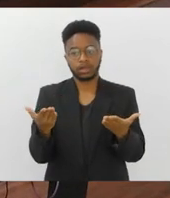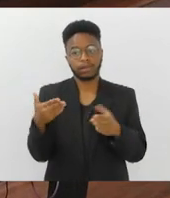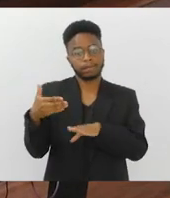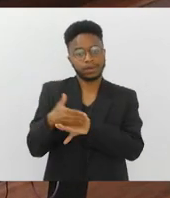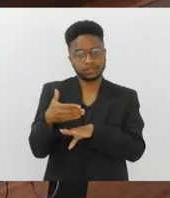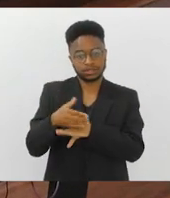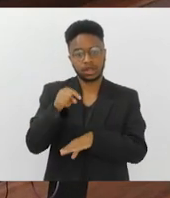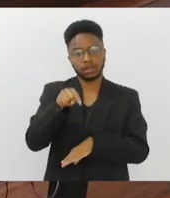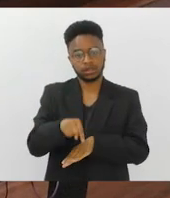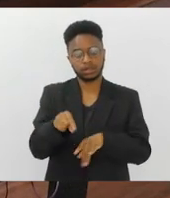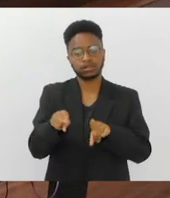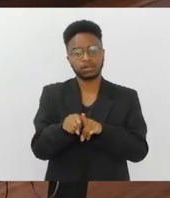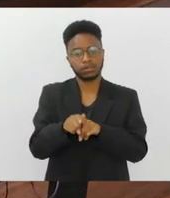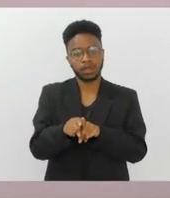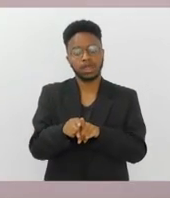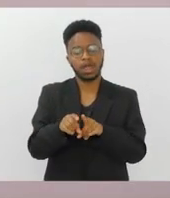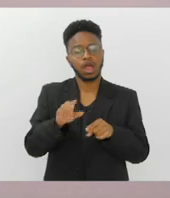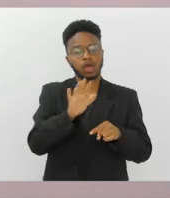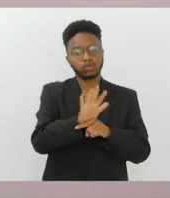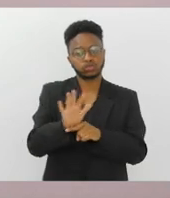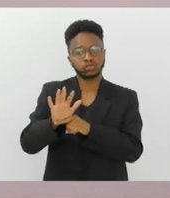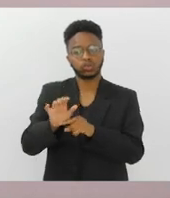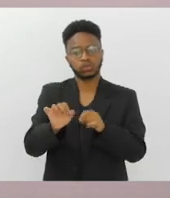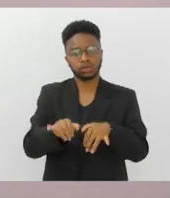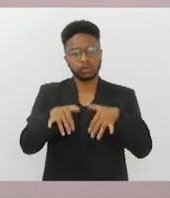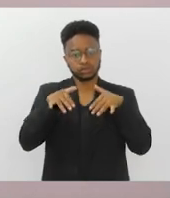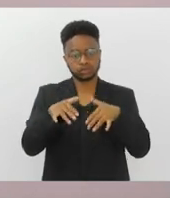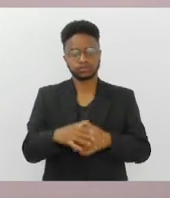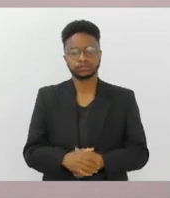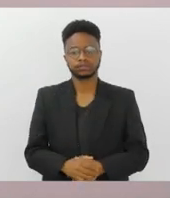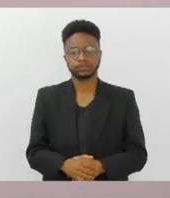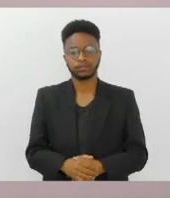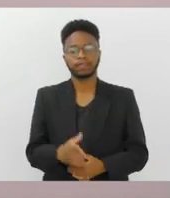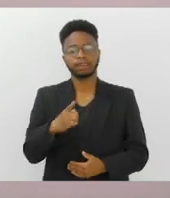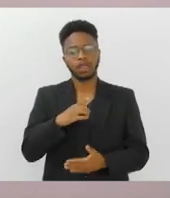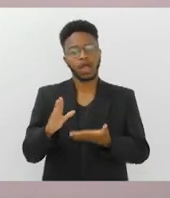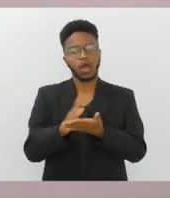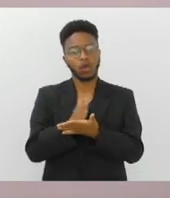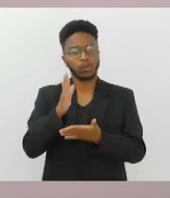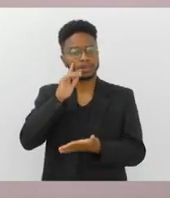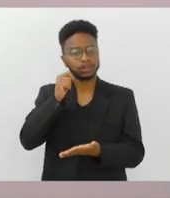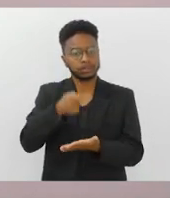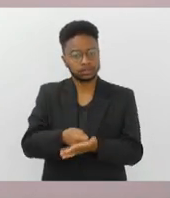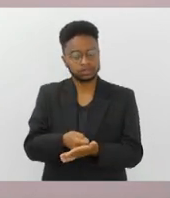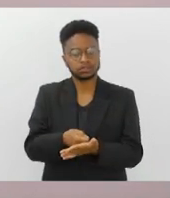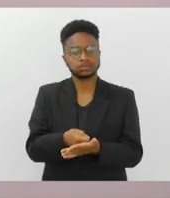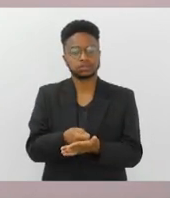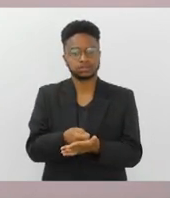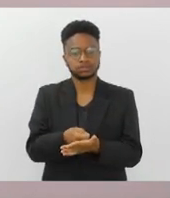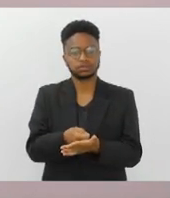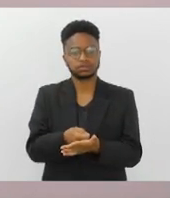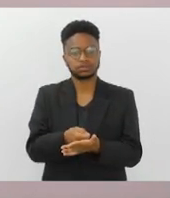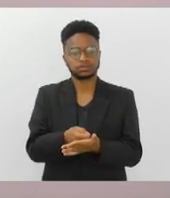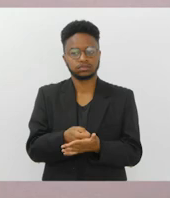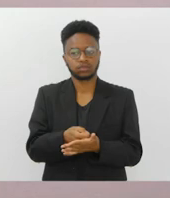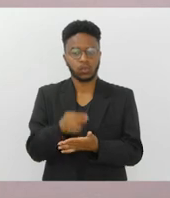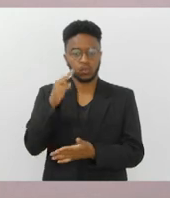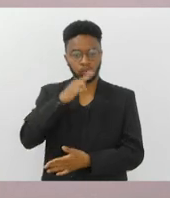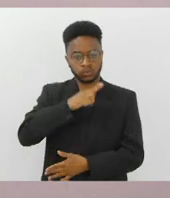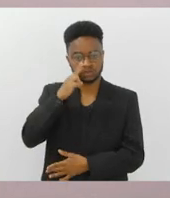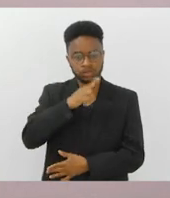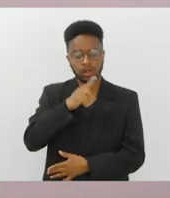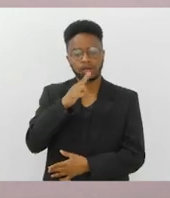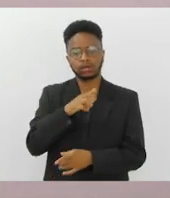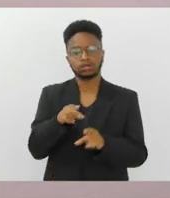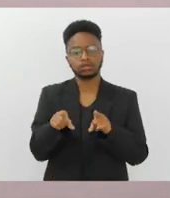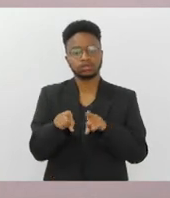participar e contribuir com essa audiência pública. Aqui alguns encaminhamentos de caráter de urgência e também